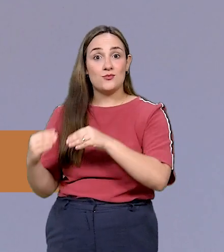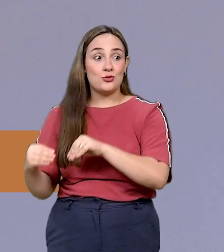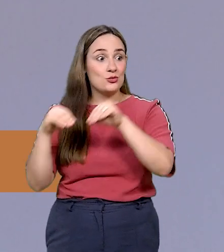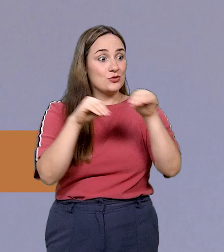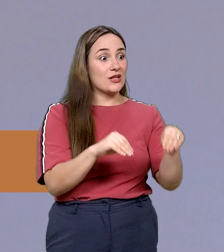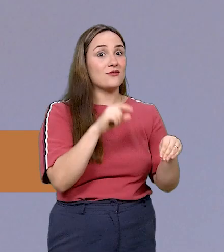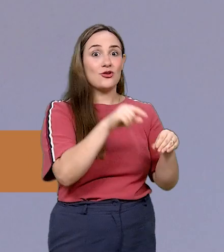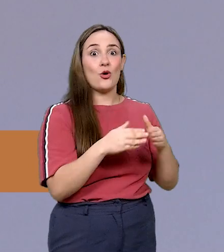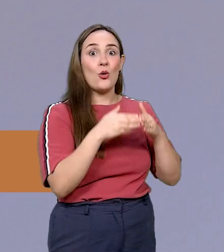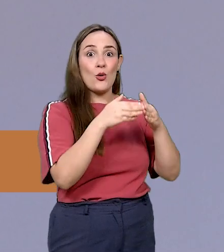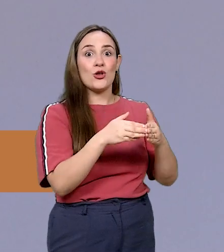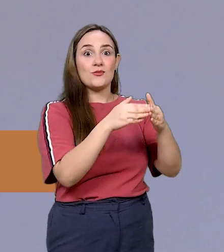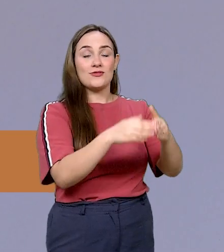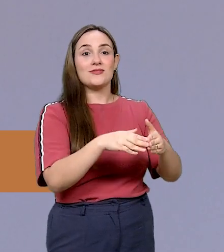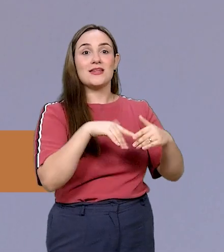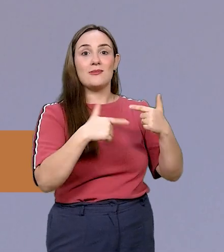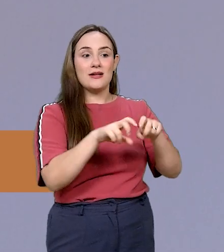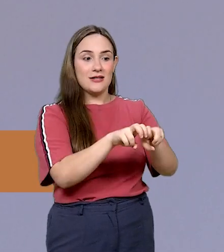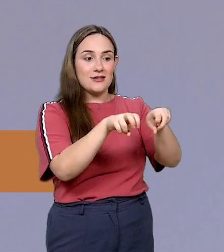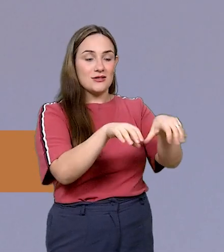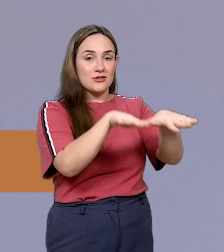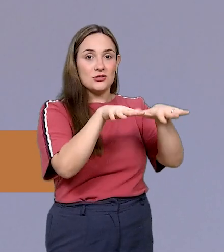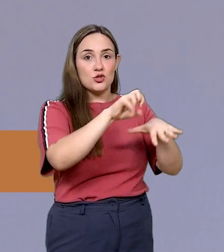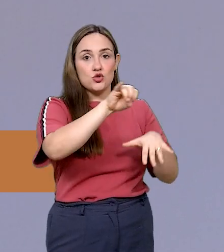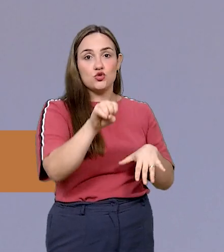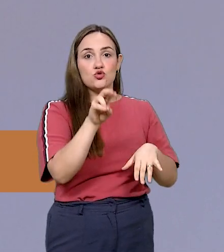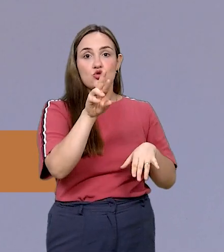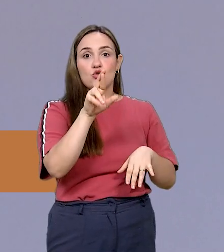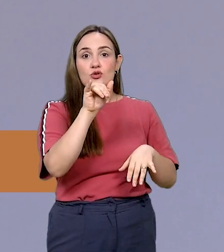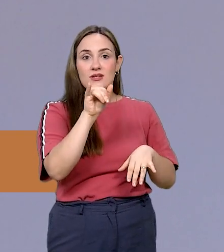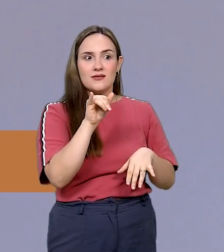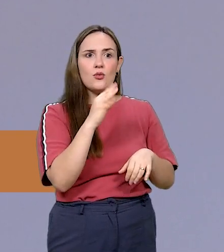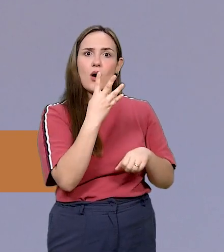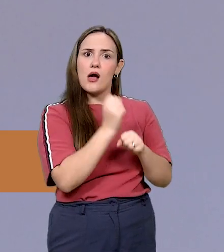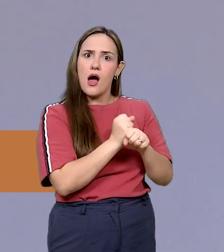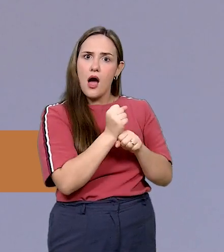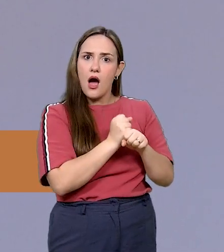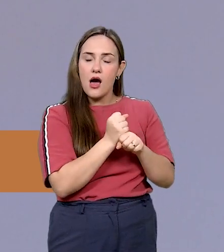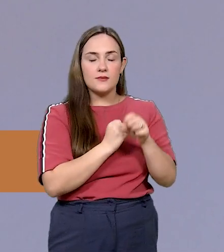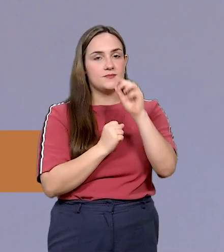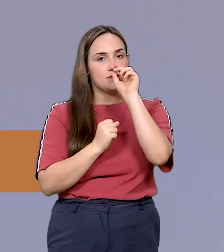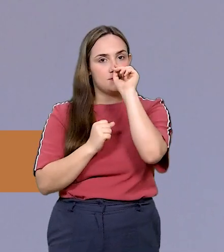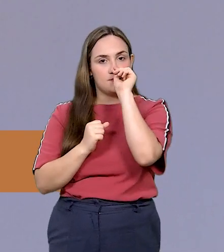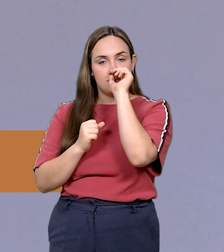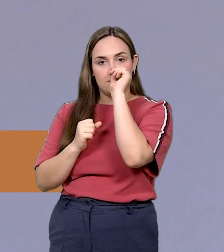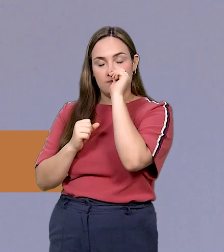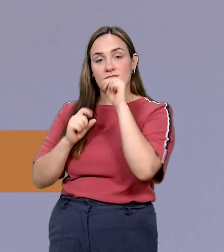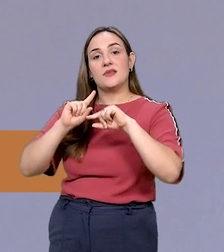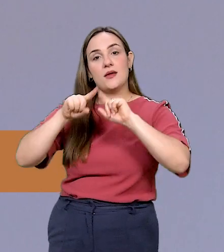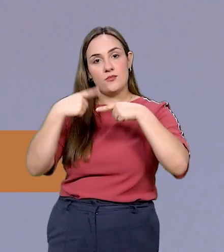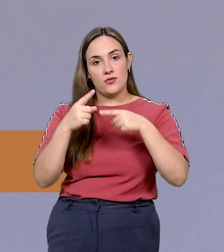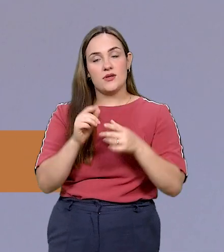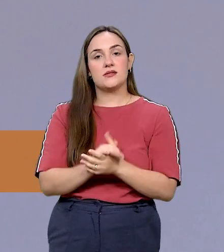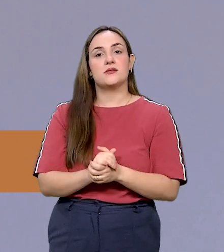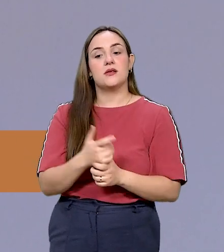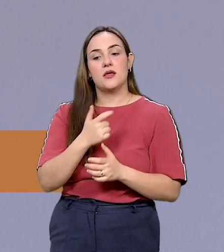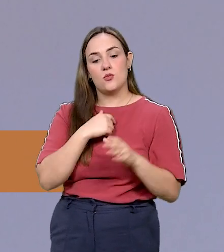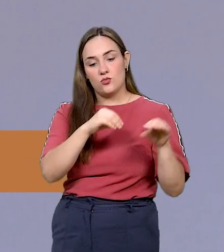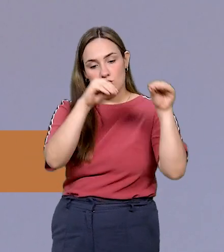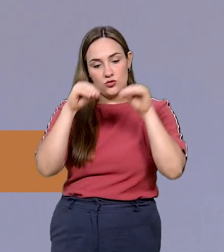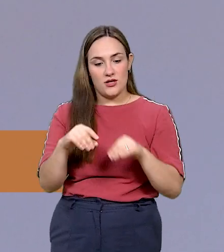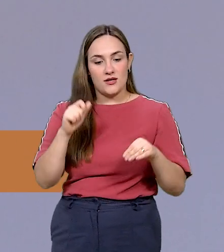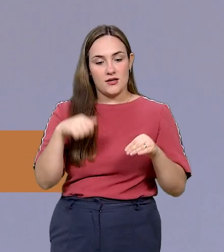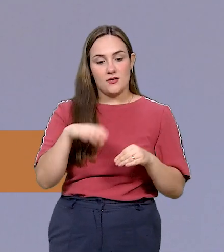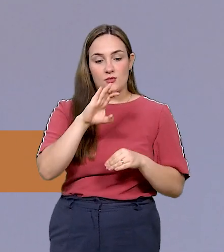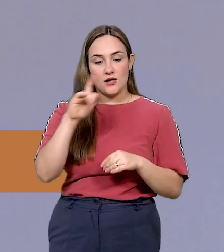para Corumbá, onde atuei no Tribunal do Júri durante 4 anos. Na sequência, eu vim aqui para Campo Grande, onde